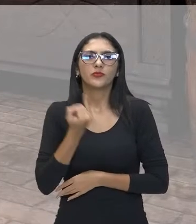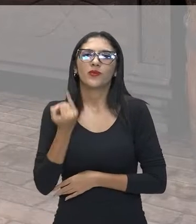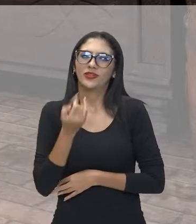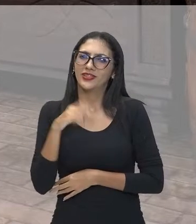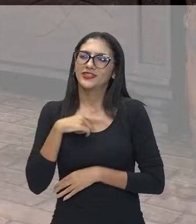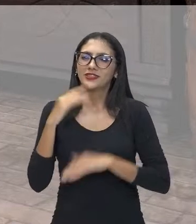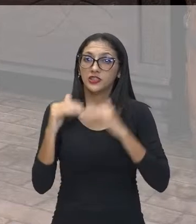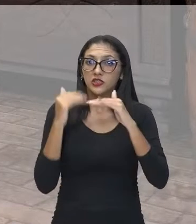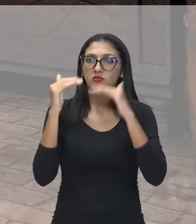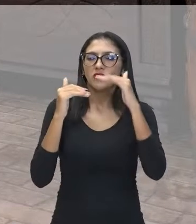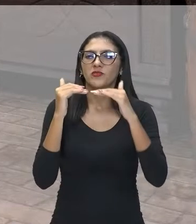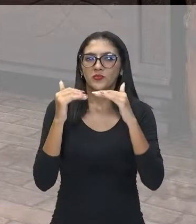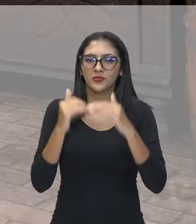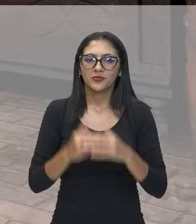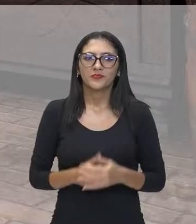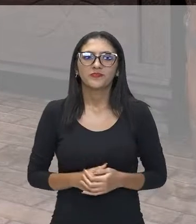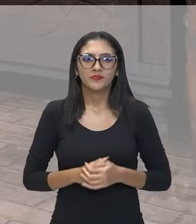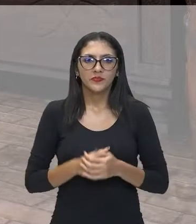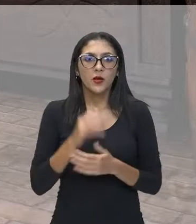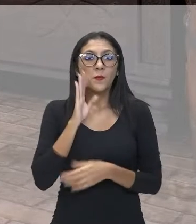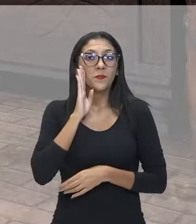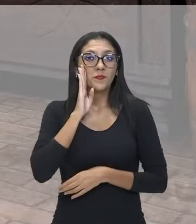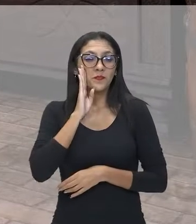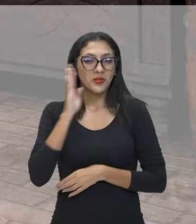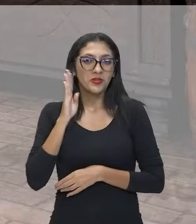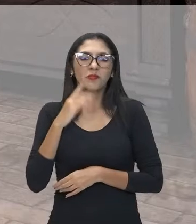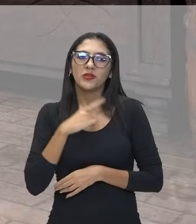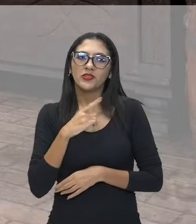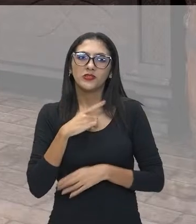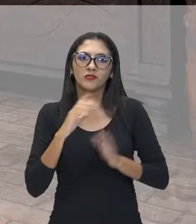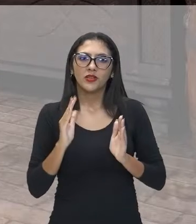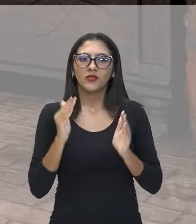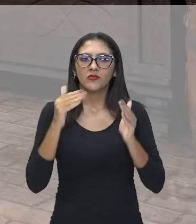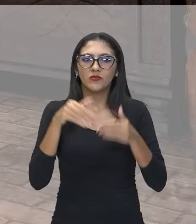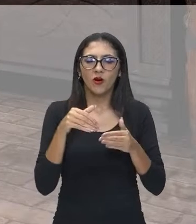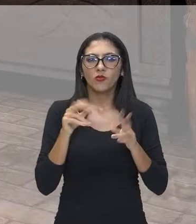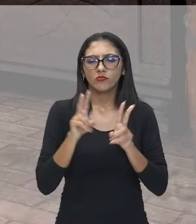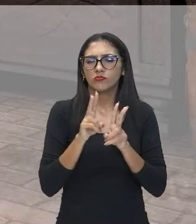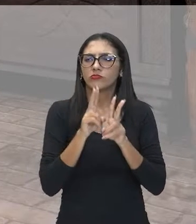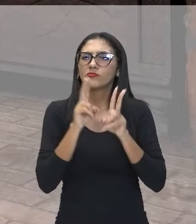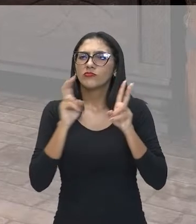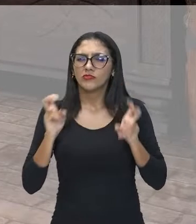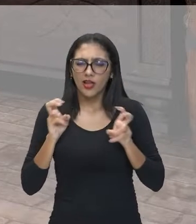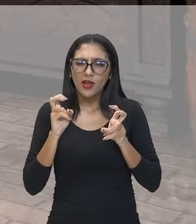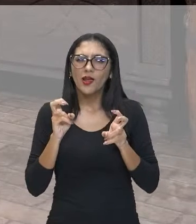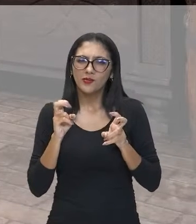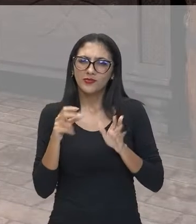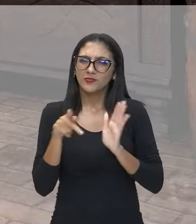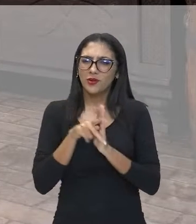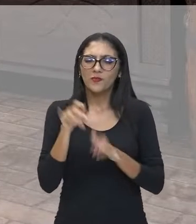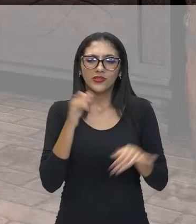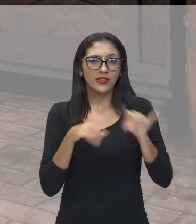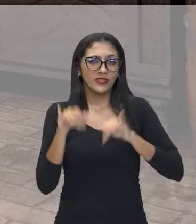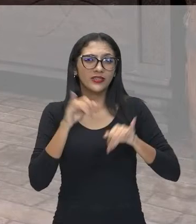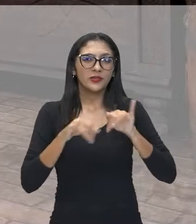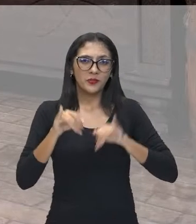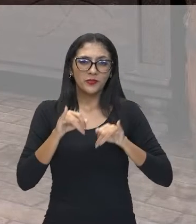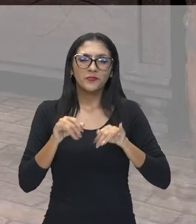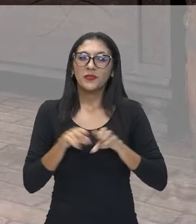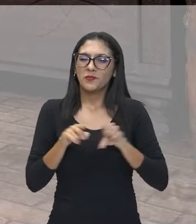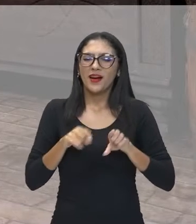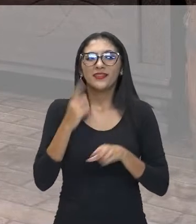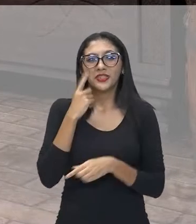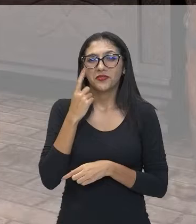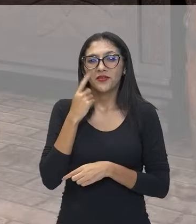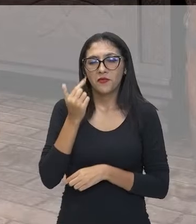desenvolvimento científico, tá? Principalmente, né, voltadas aqui para o nosso ramo. Vou puxar a sardinha aqui para a química, mas a gente também vai falar